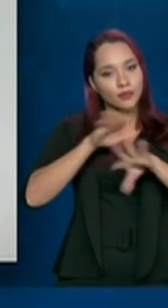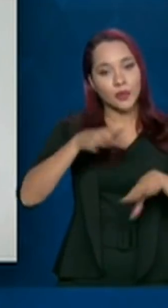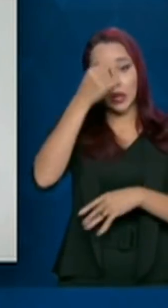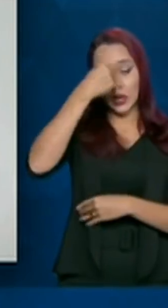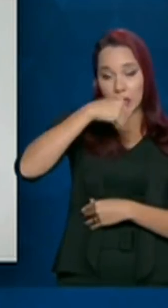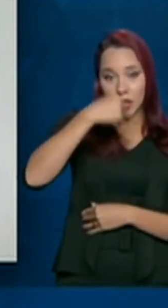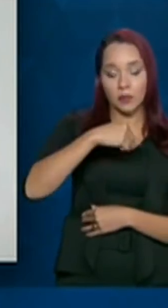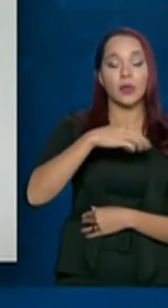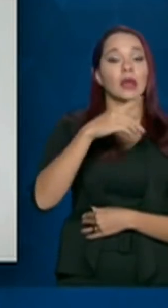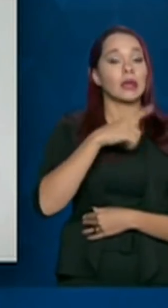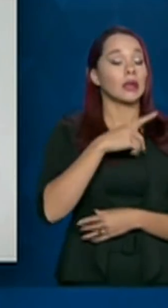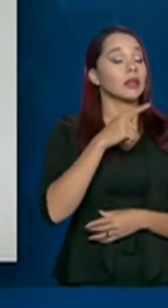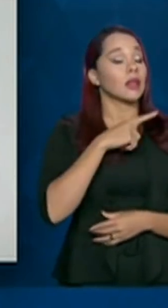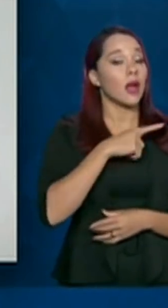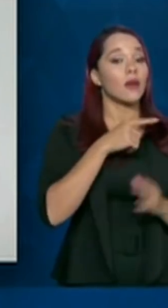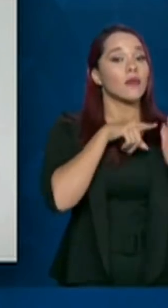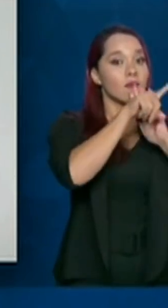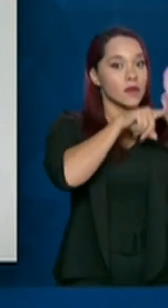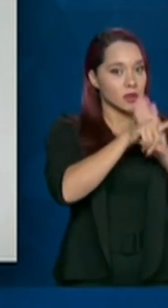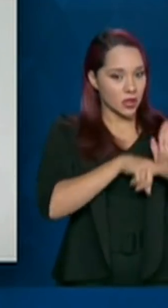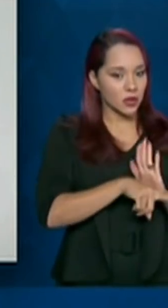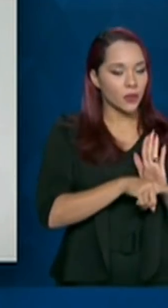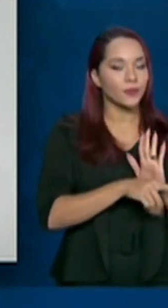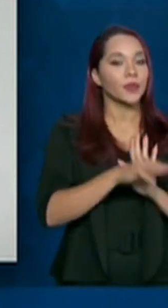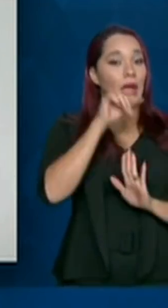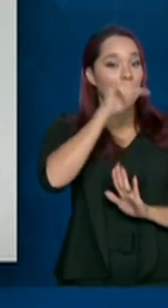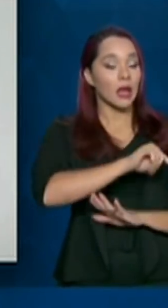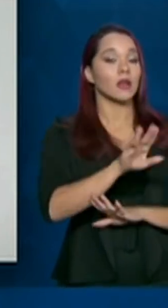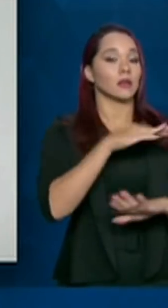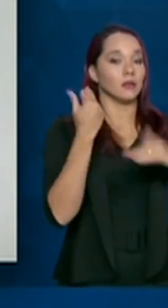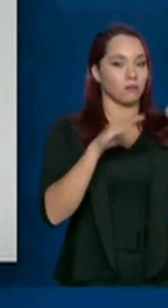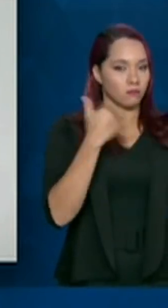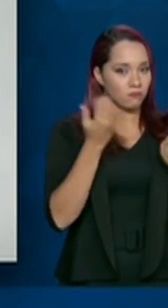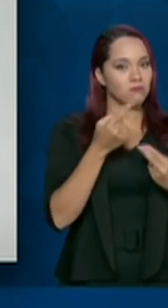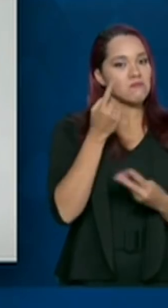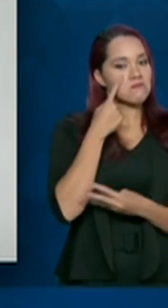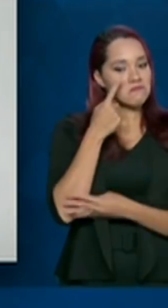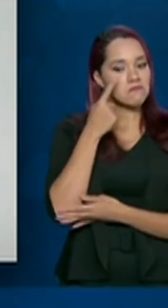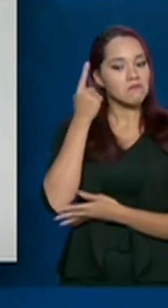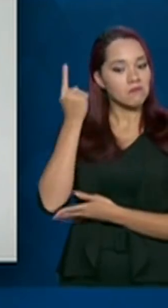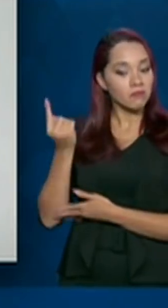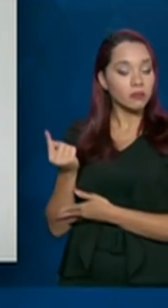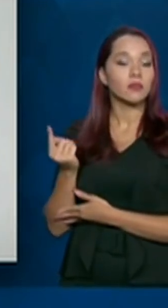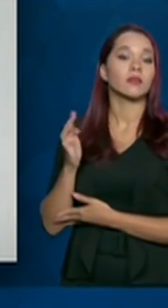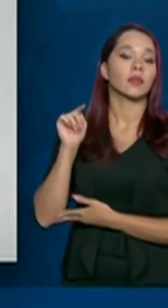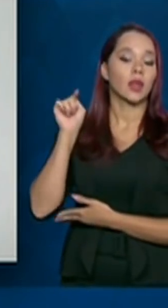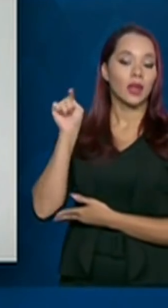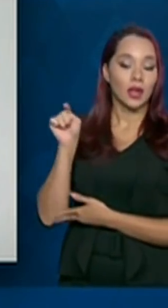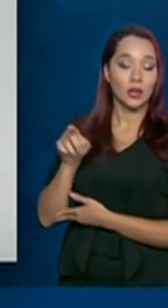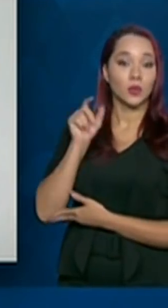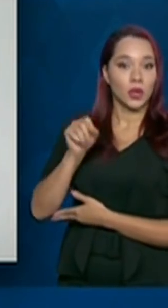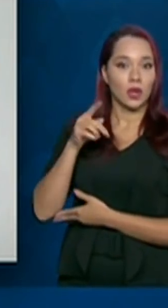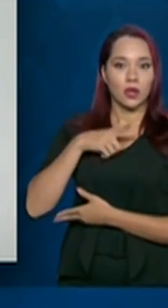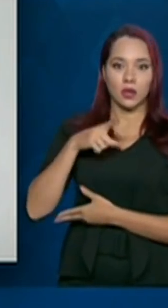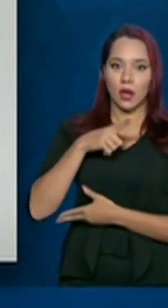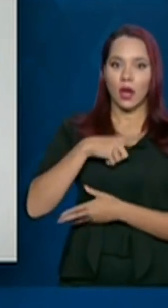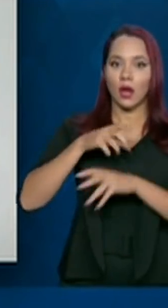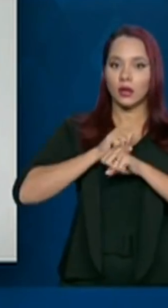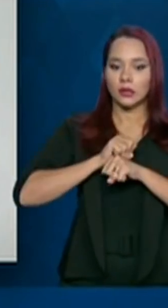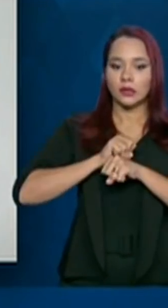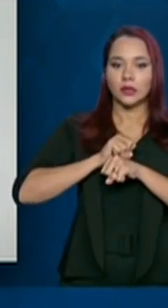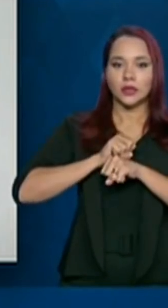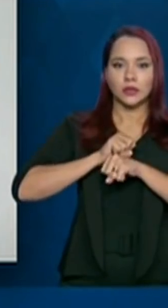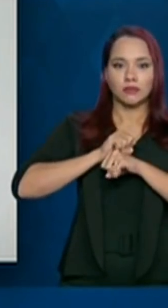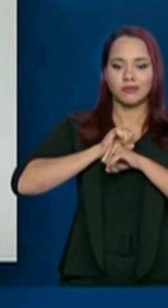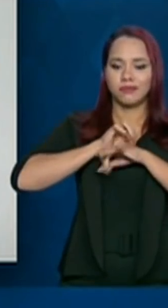estavam em investigação. E esses óbitos, conforme os senhores podem ver, eles estão espalhados